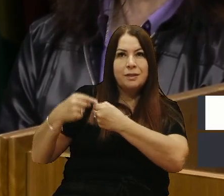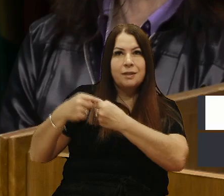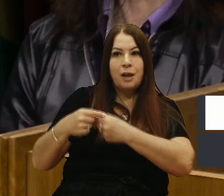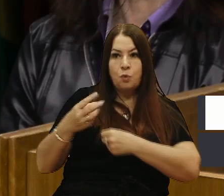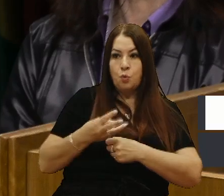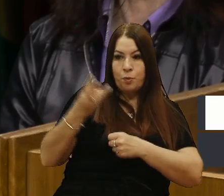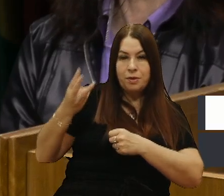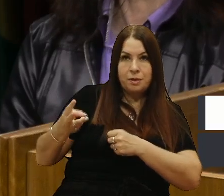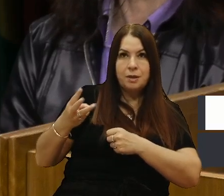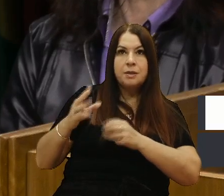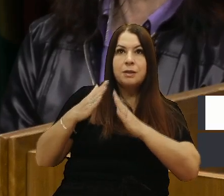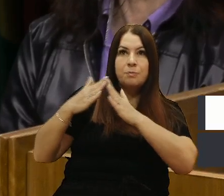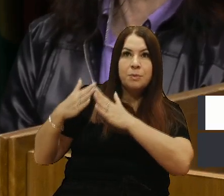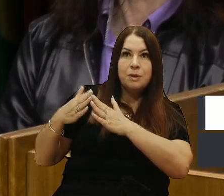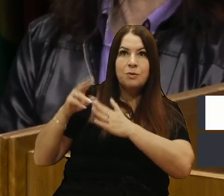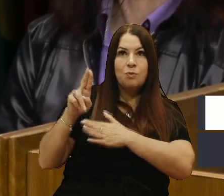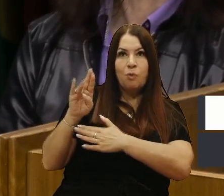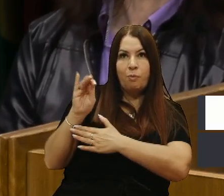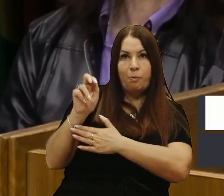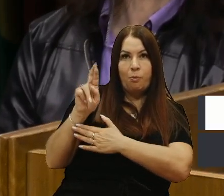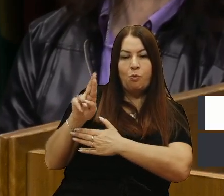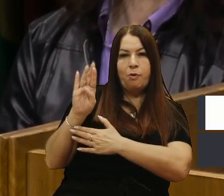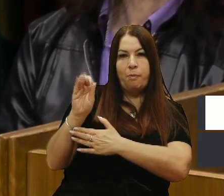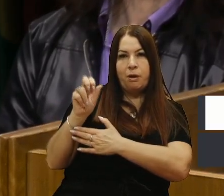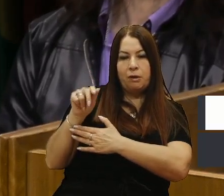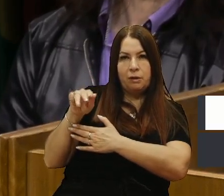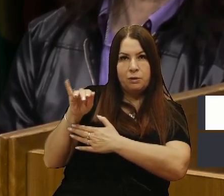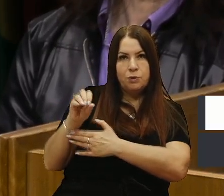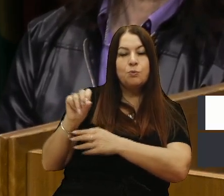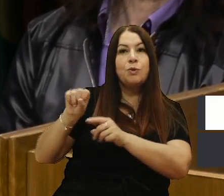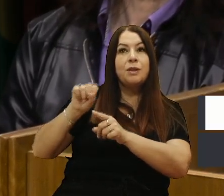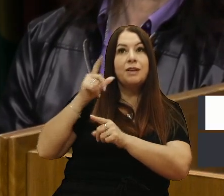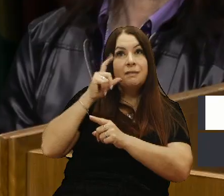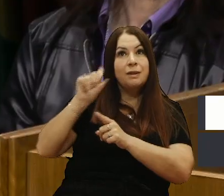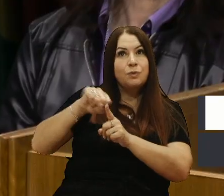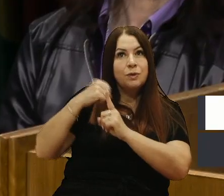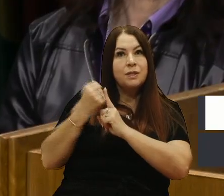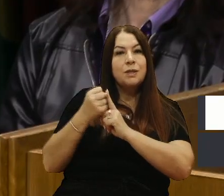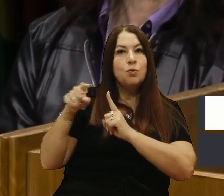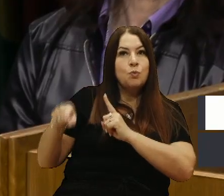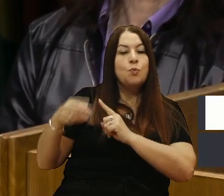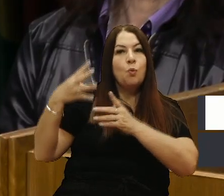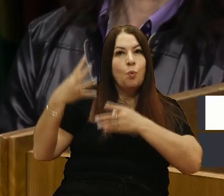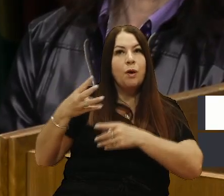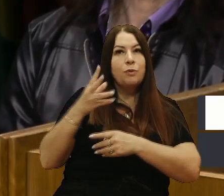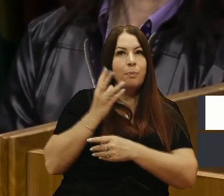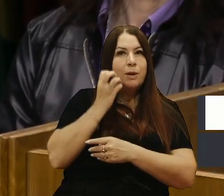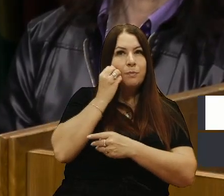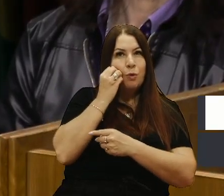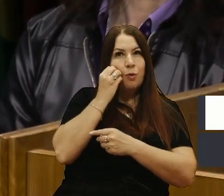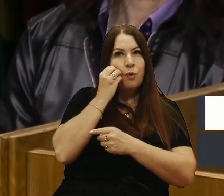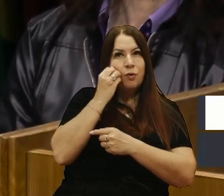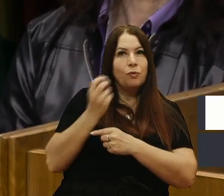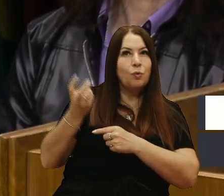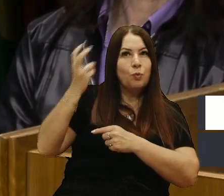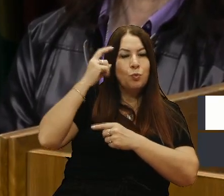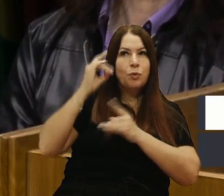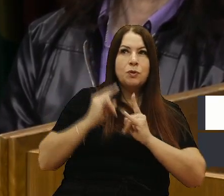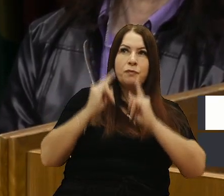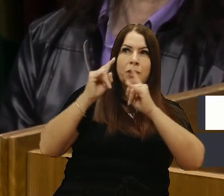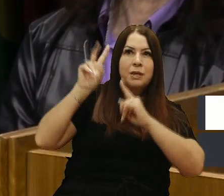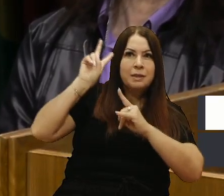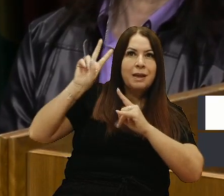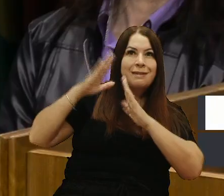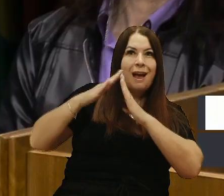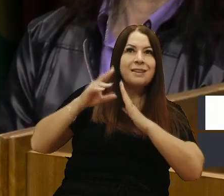3, habitação e urbanismo de interesse social. No ateliê 4, patrimônio e restauro da nossa cultura, das nossas edificações